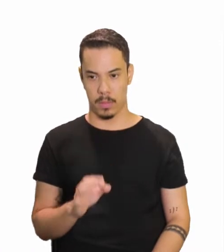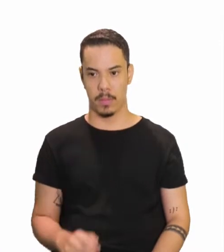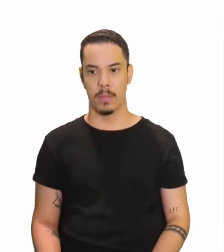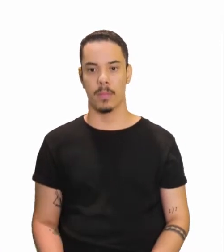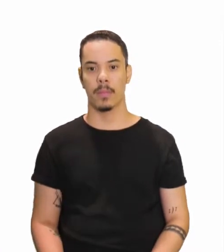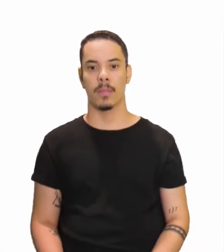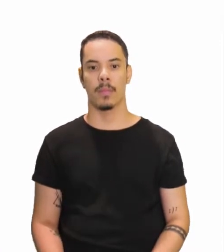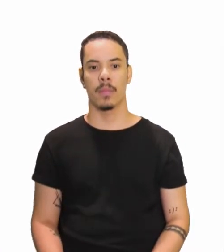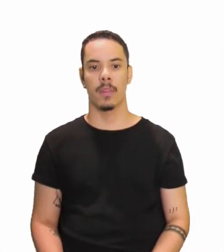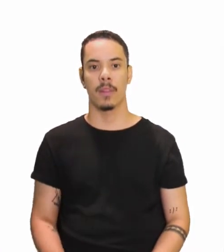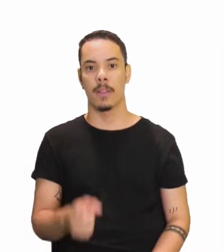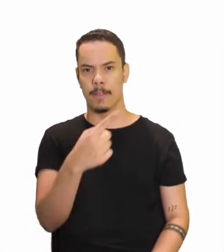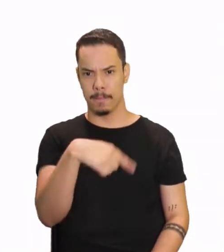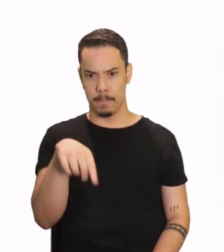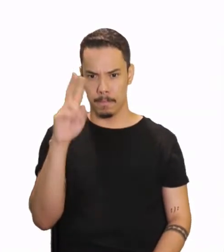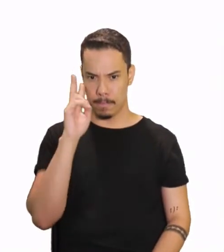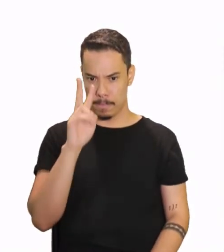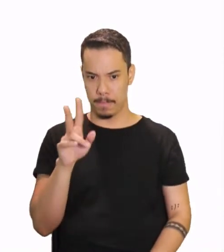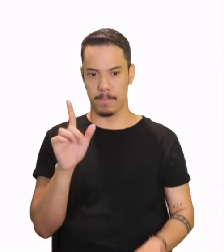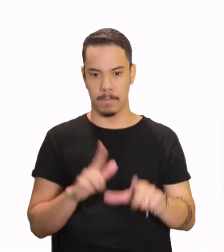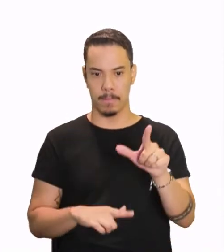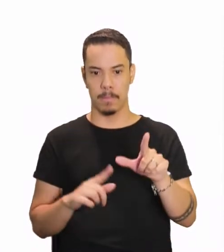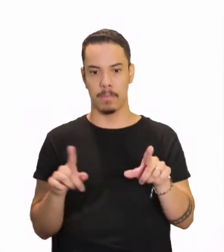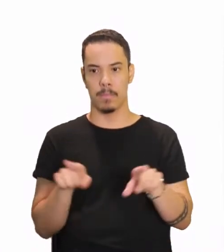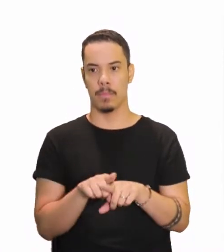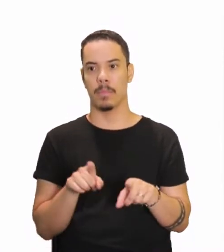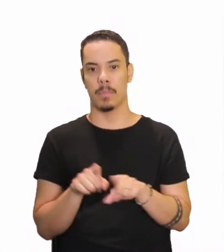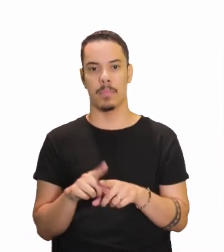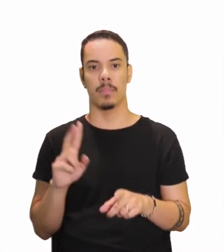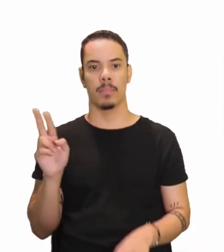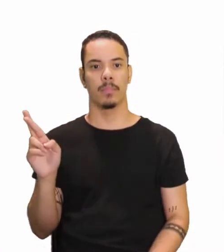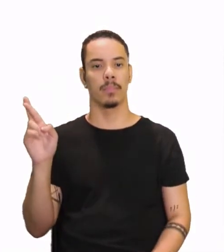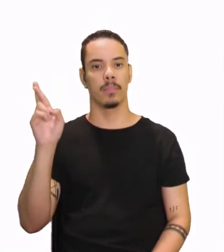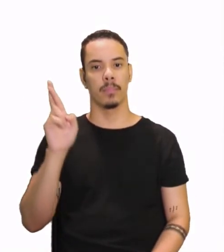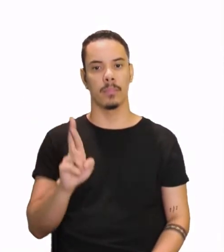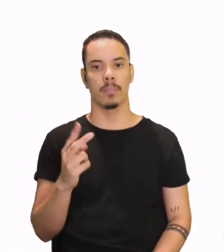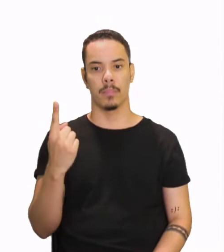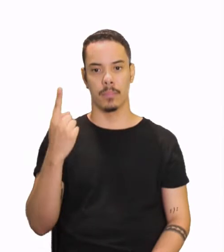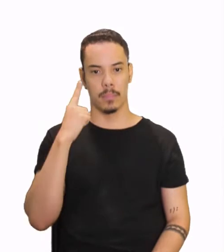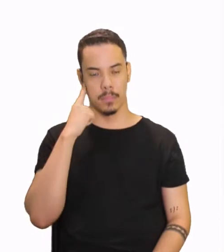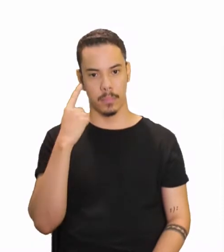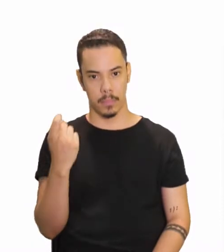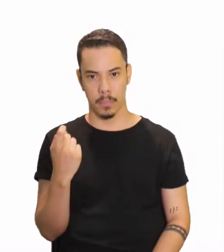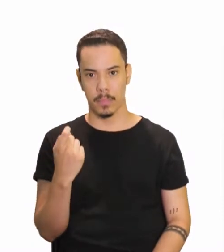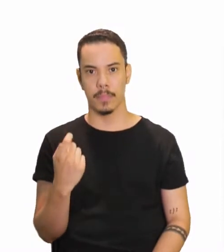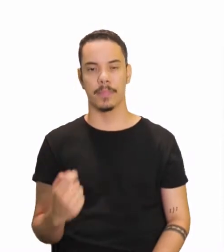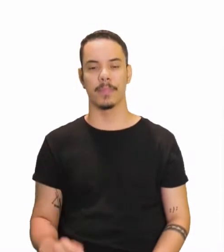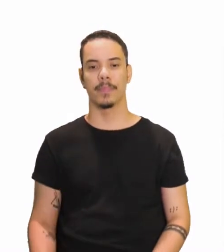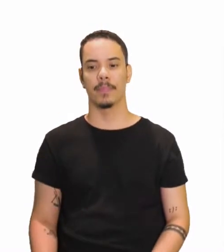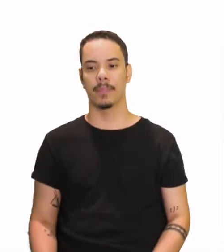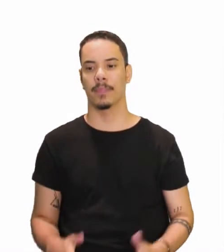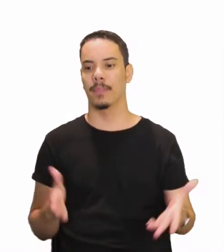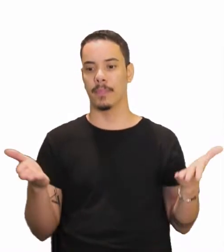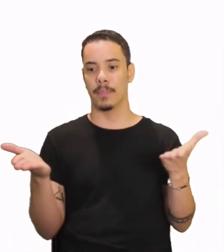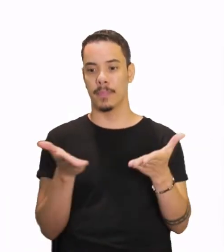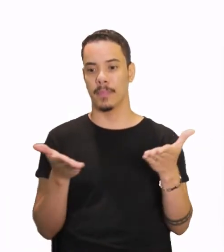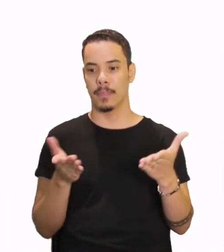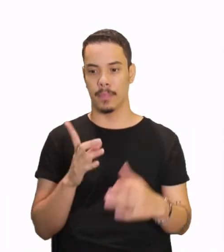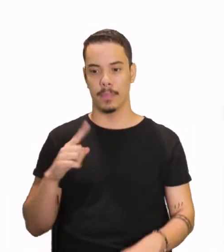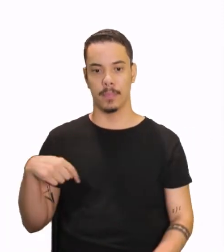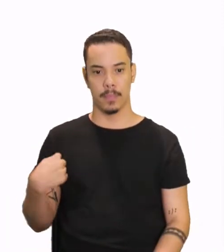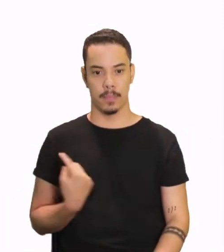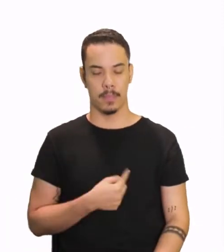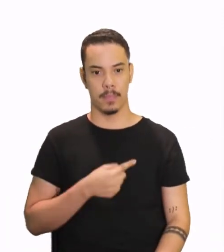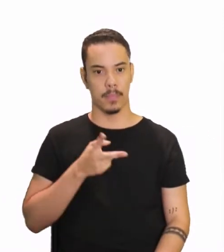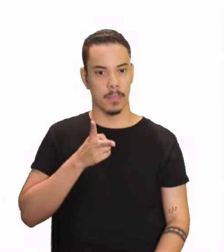então você viu letra e a representação gráfica, certo, de um som. Muito bem. Vamos então aí seguindo